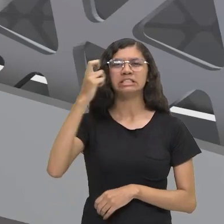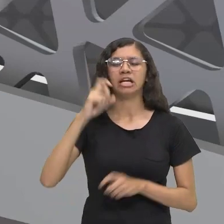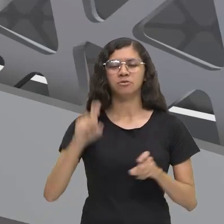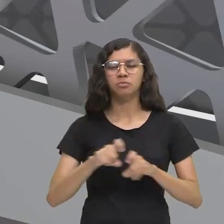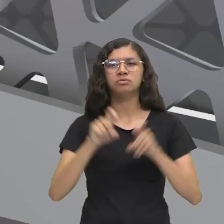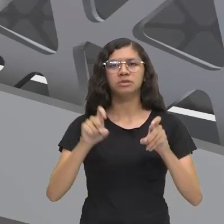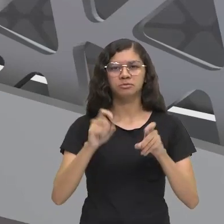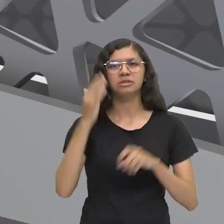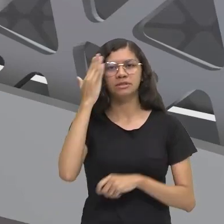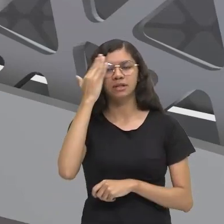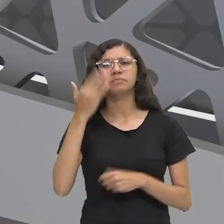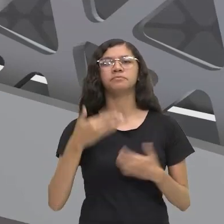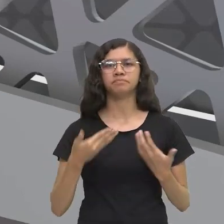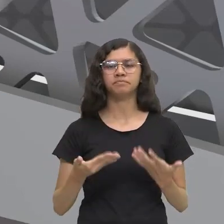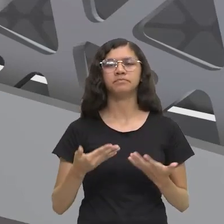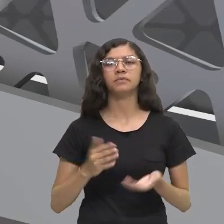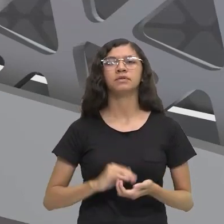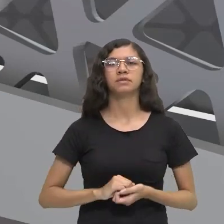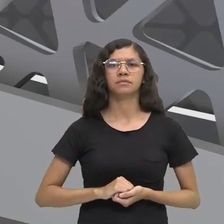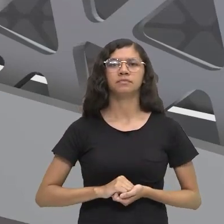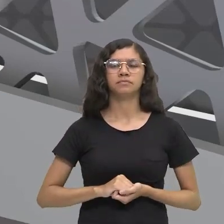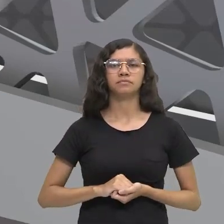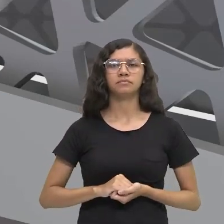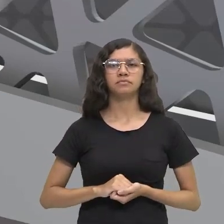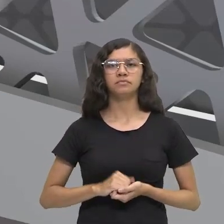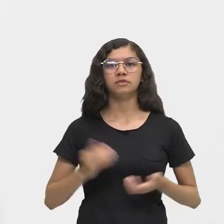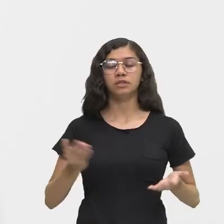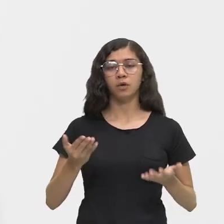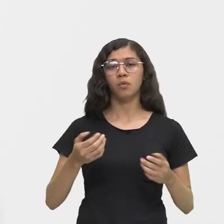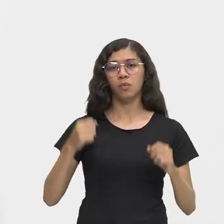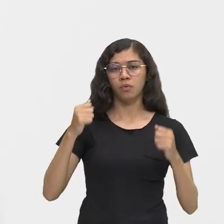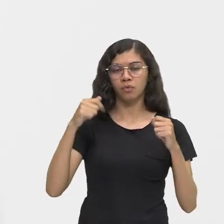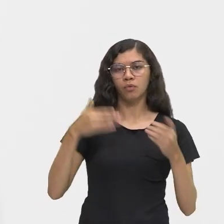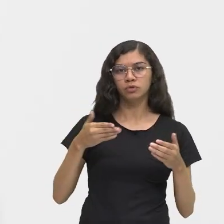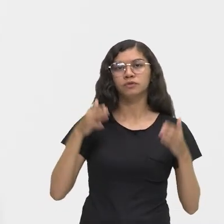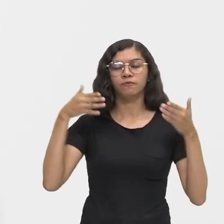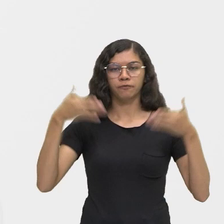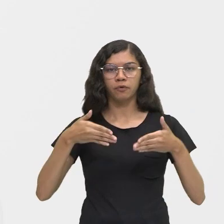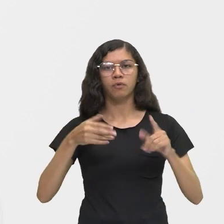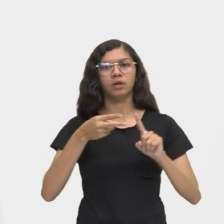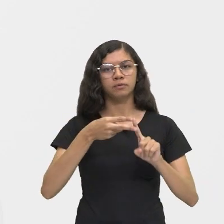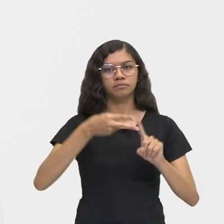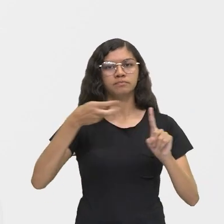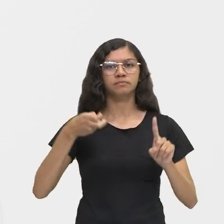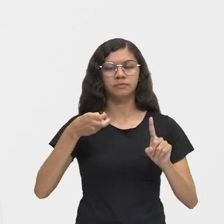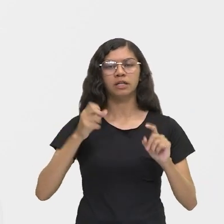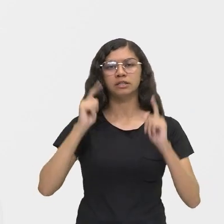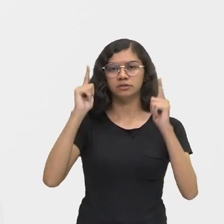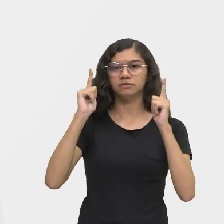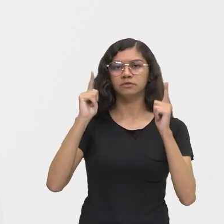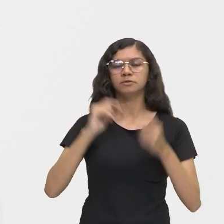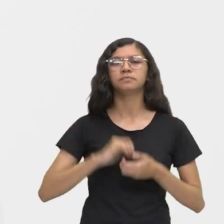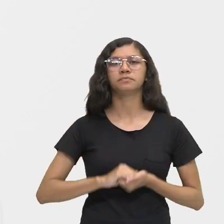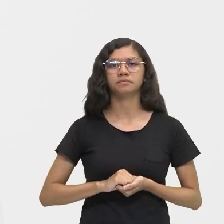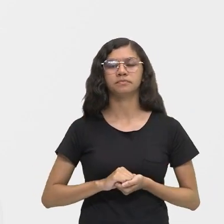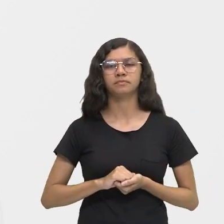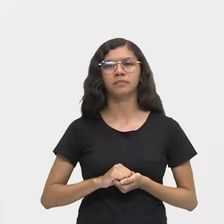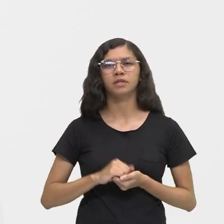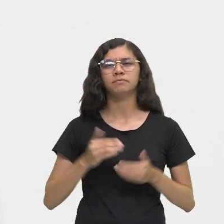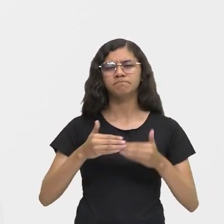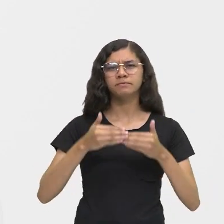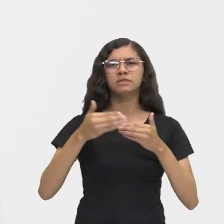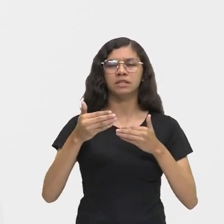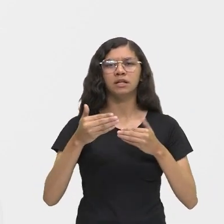computador, né? Então vamos verificar sobre o hacktivismo. Desde que a informática e a